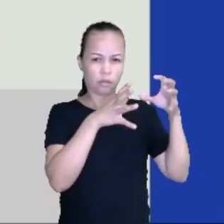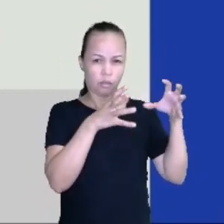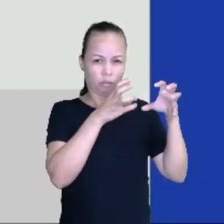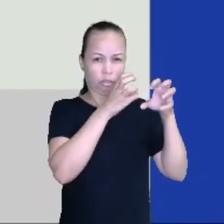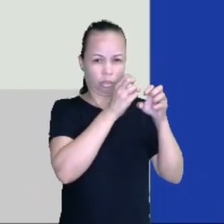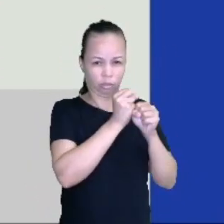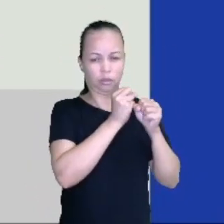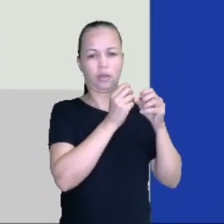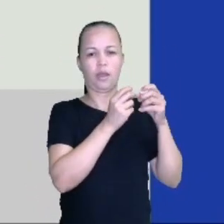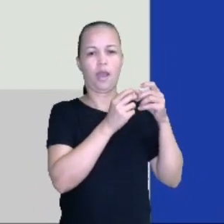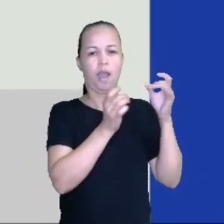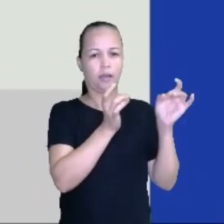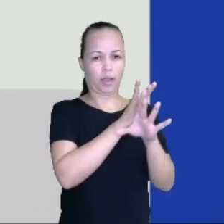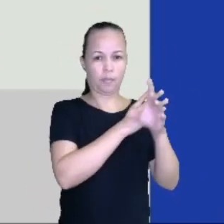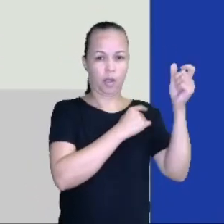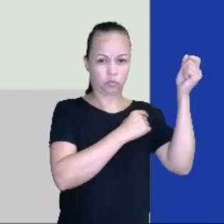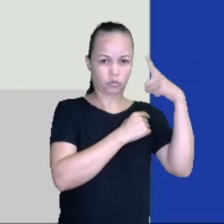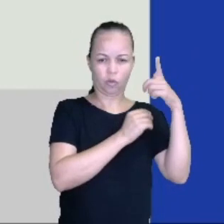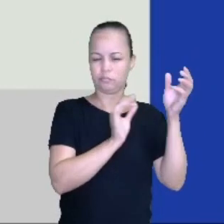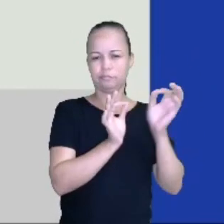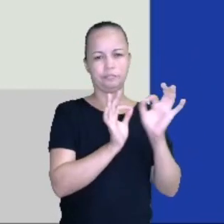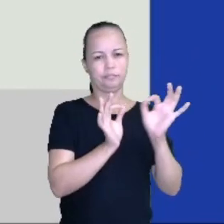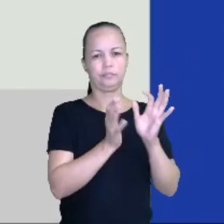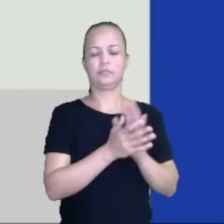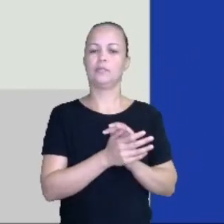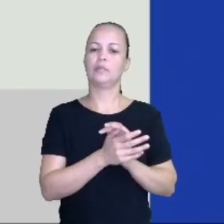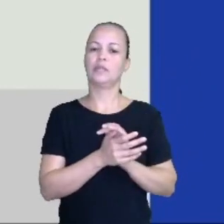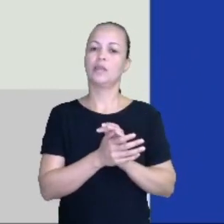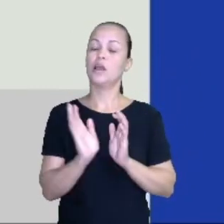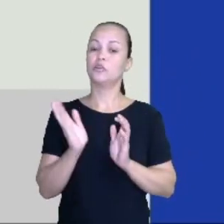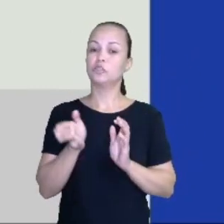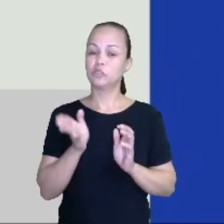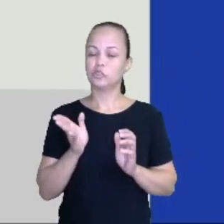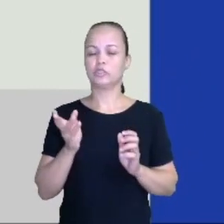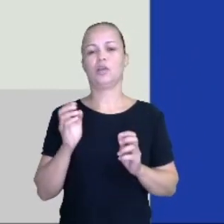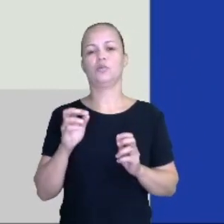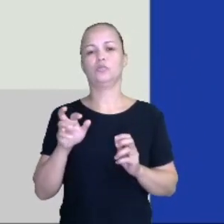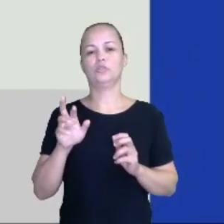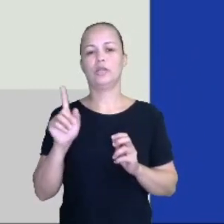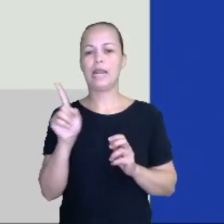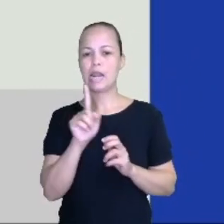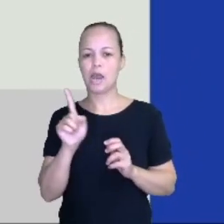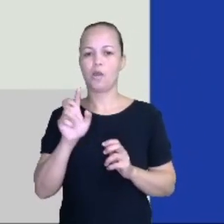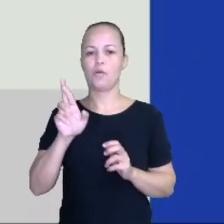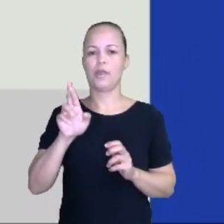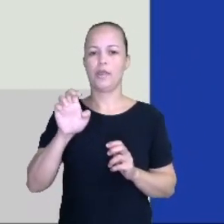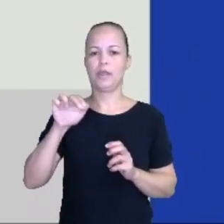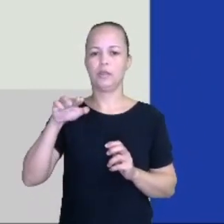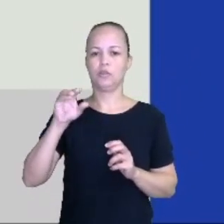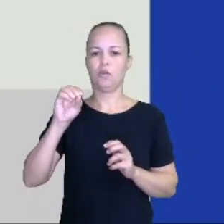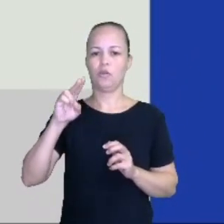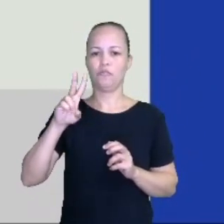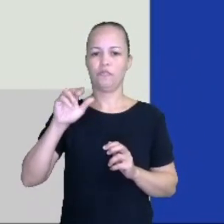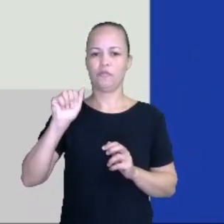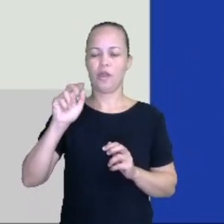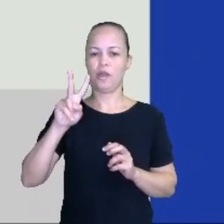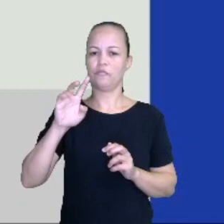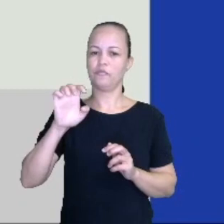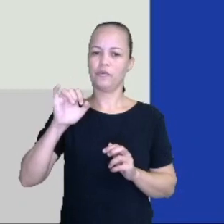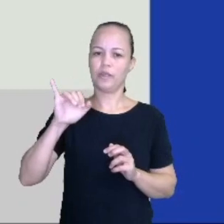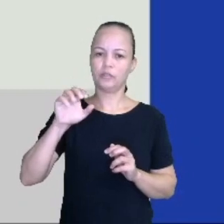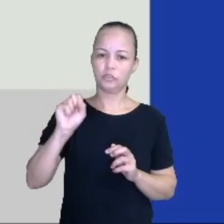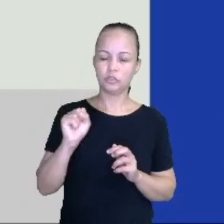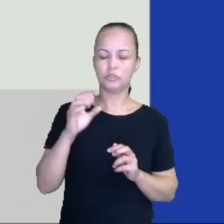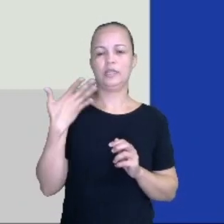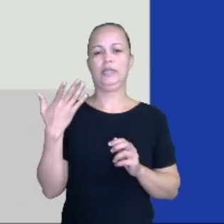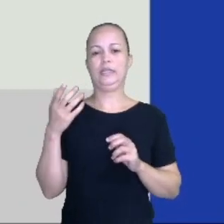os recursos não renováveis são aqueles que não se renovam na natureza e com o uso eles